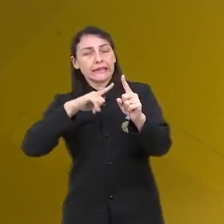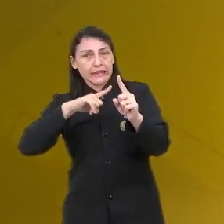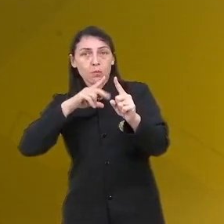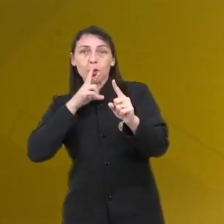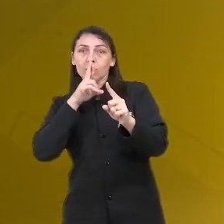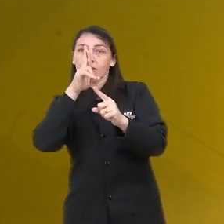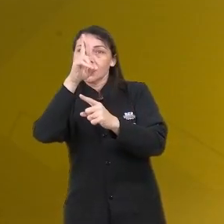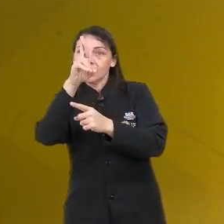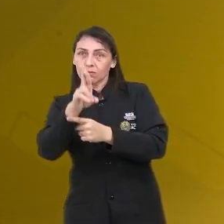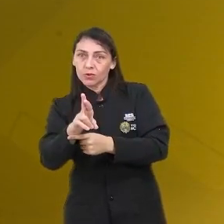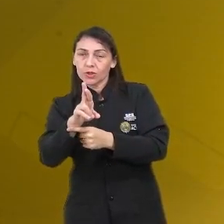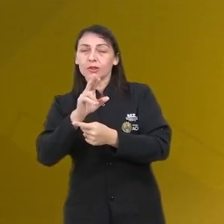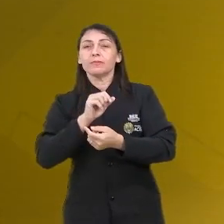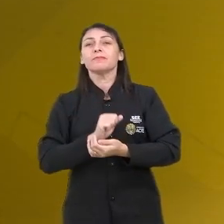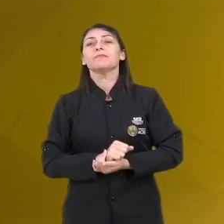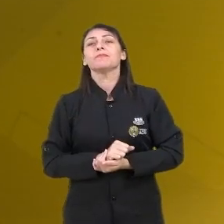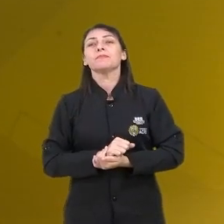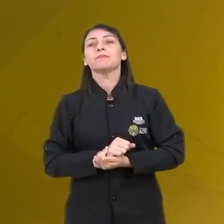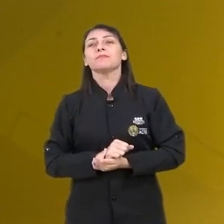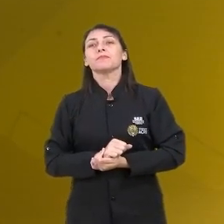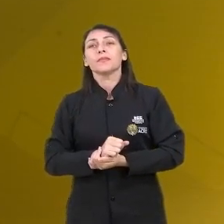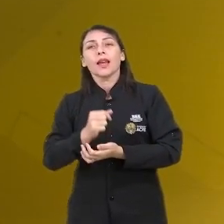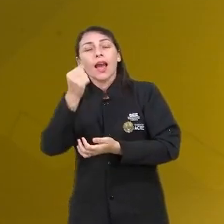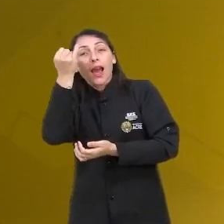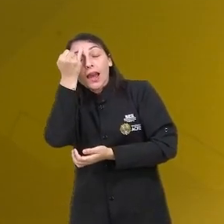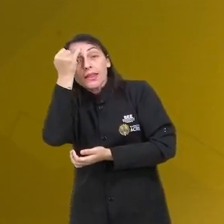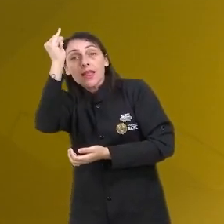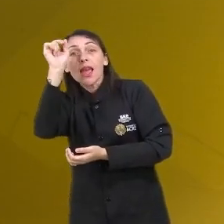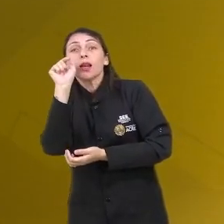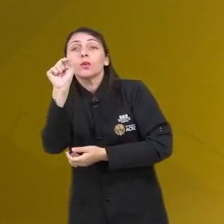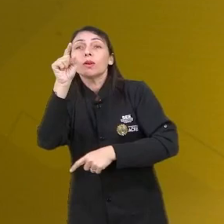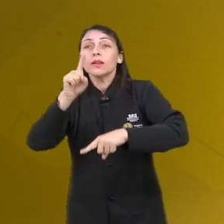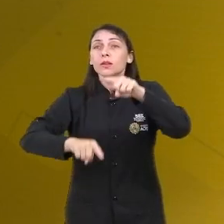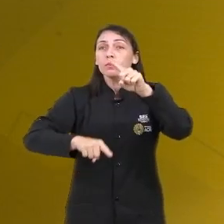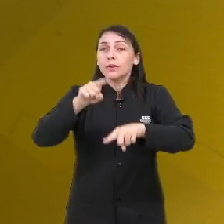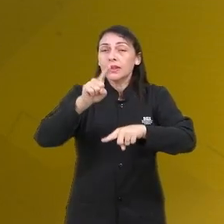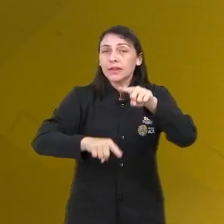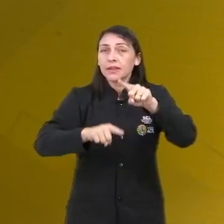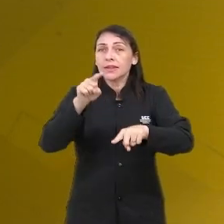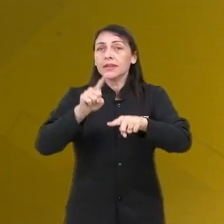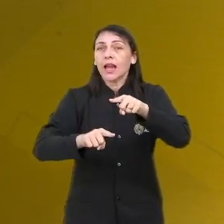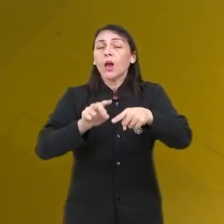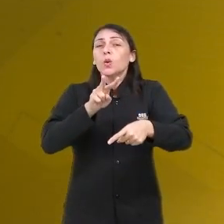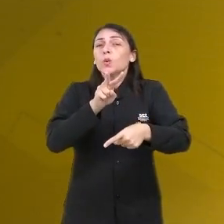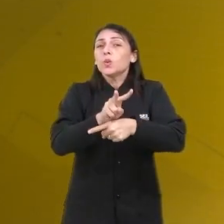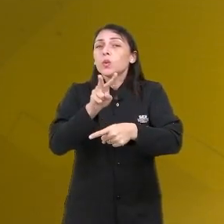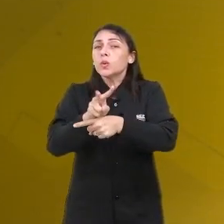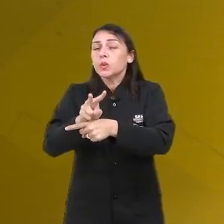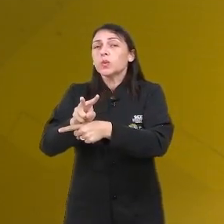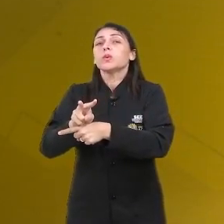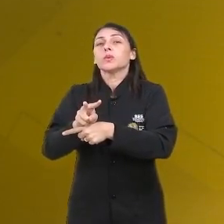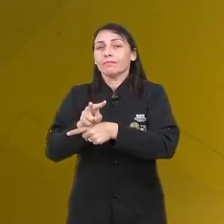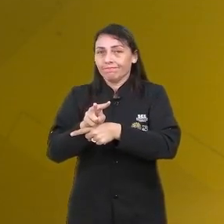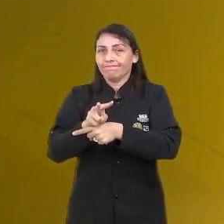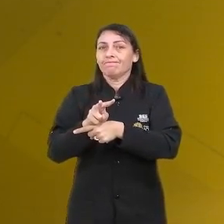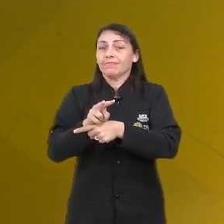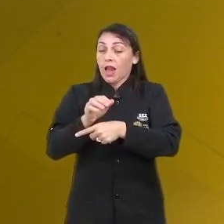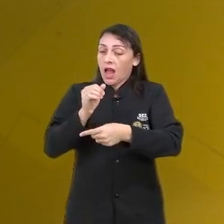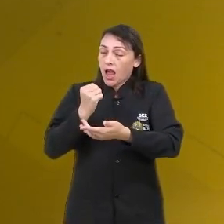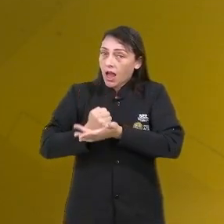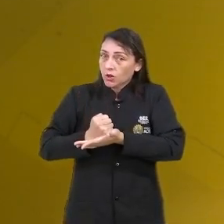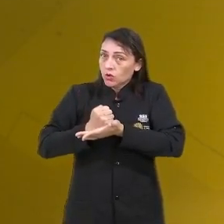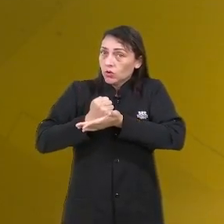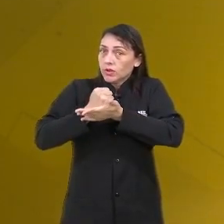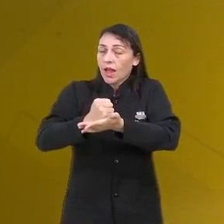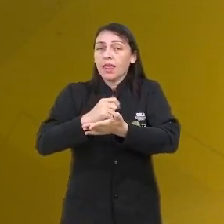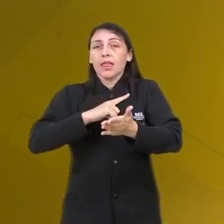nossa resposta, pessoal. A ideia desse material é defender a preservação, né? Temos aí